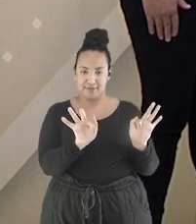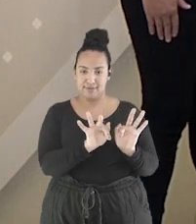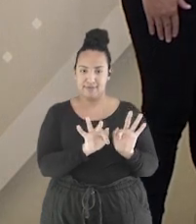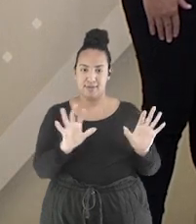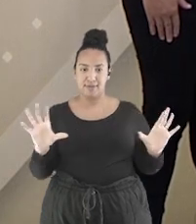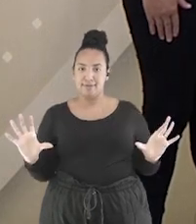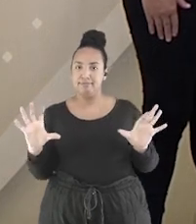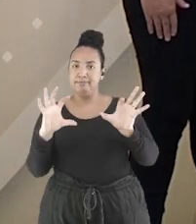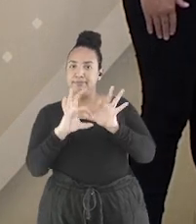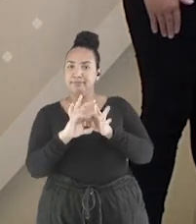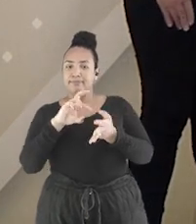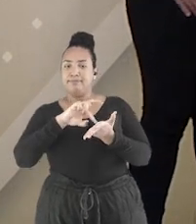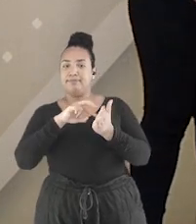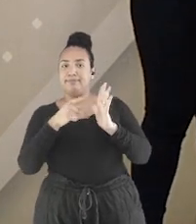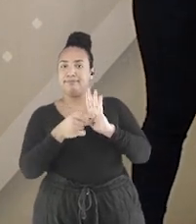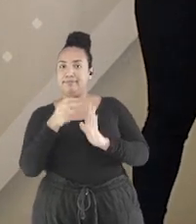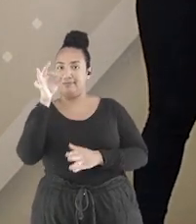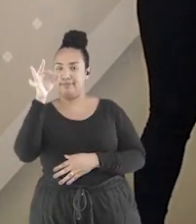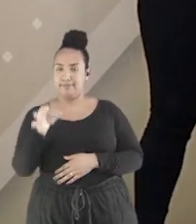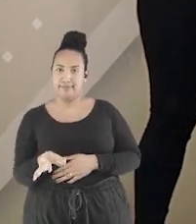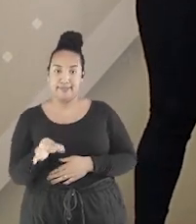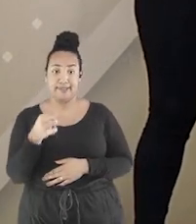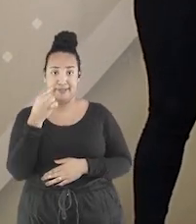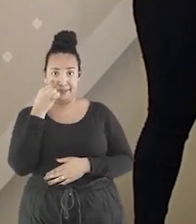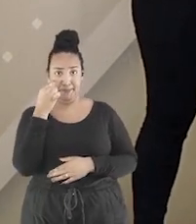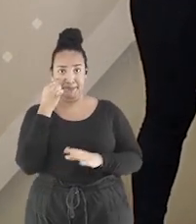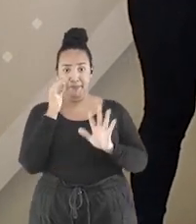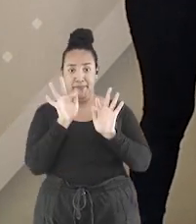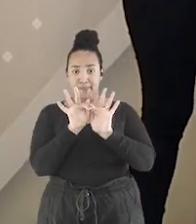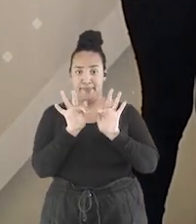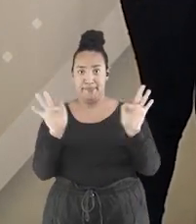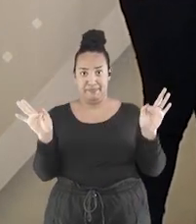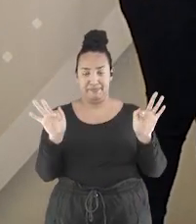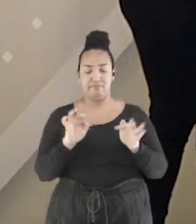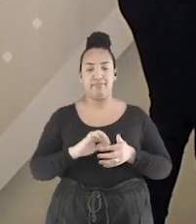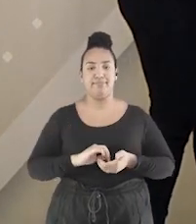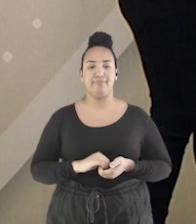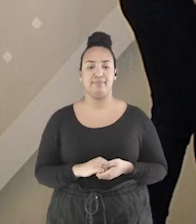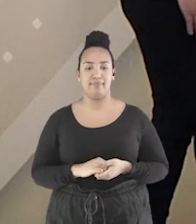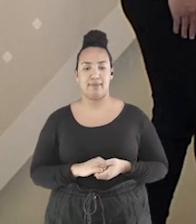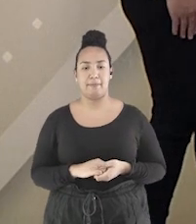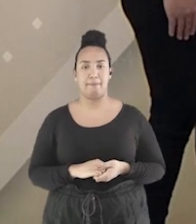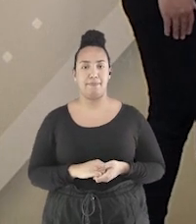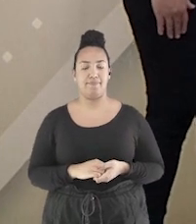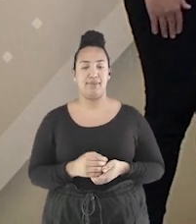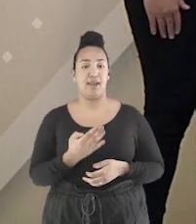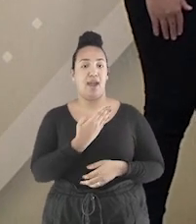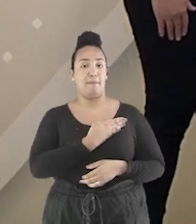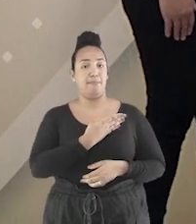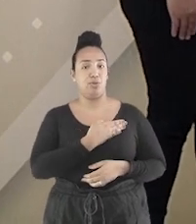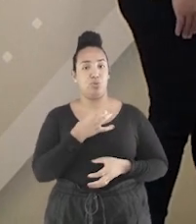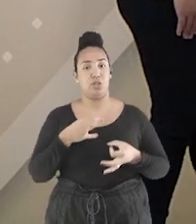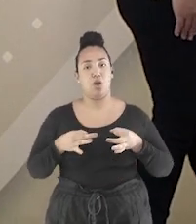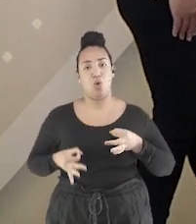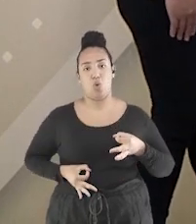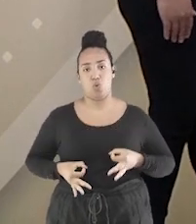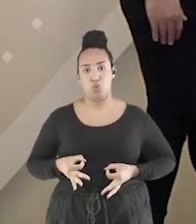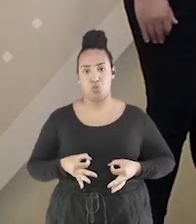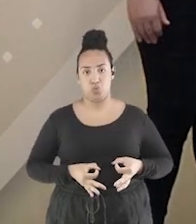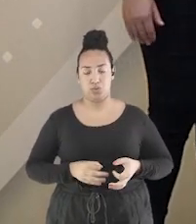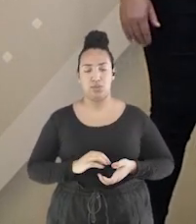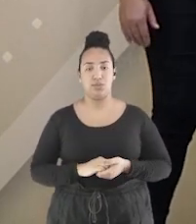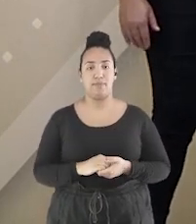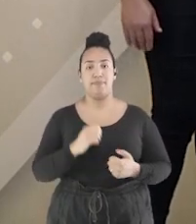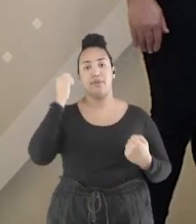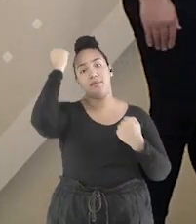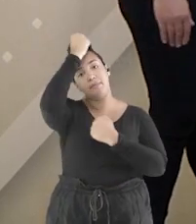aqui aos seus significados. As expressões são, lê pra gente aí, Mediana. Amigo da onça,